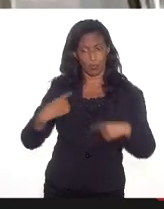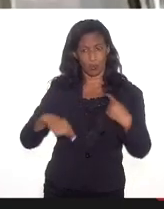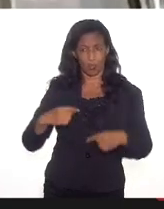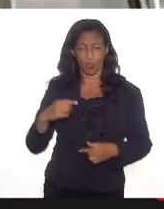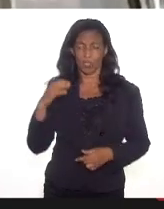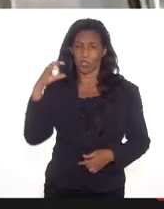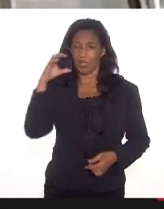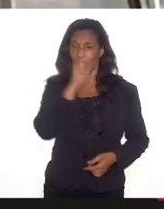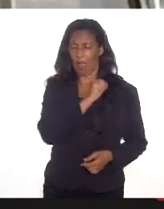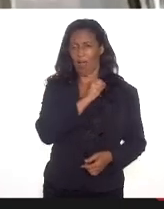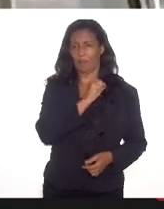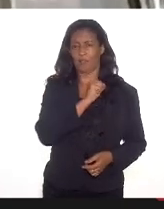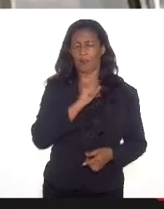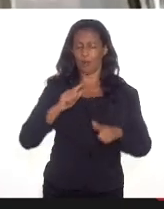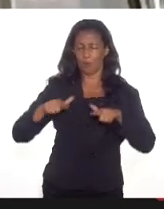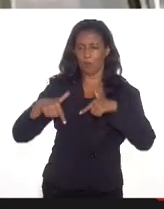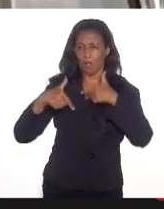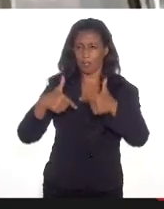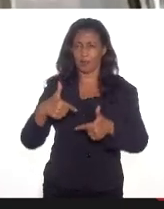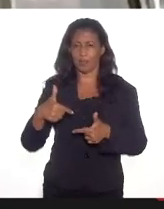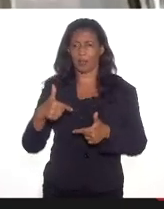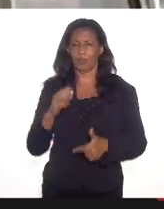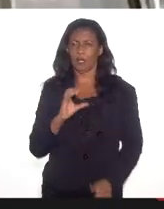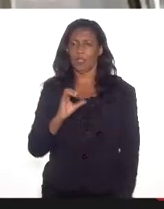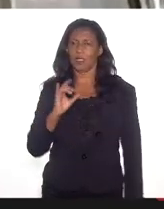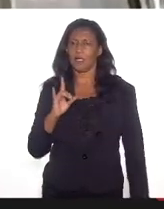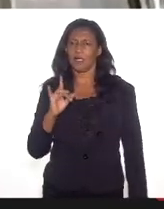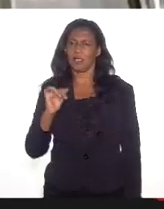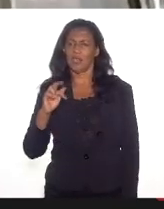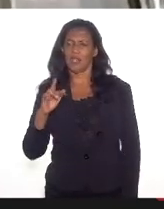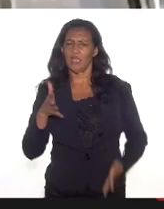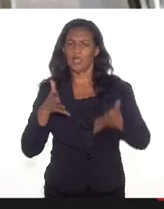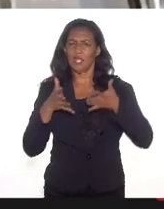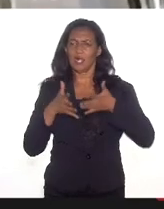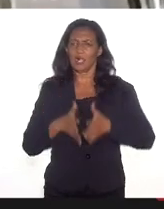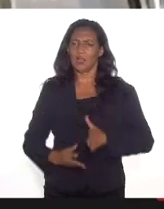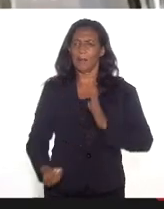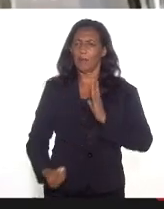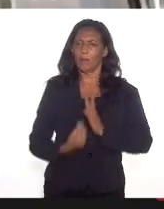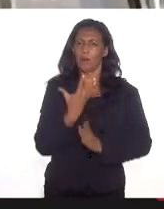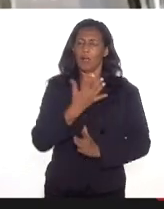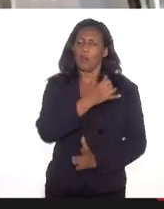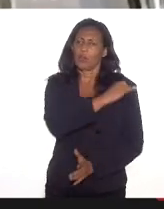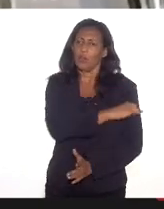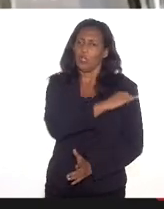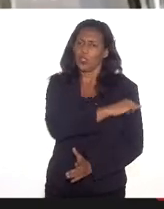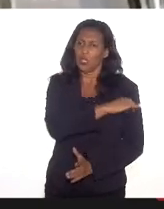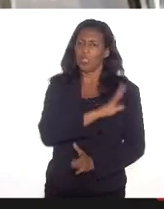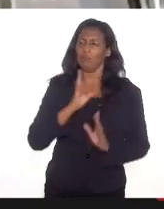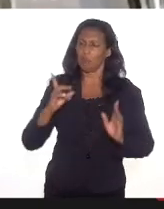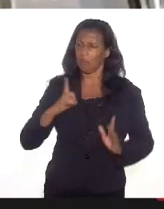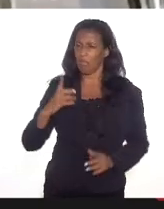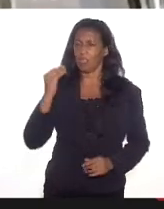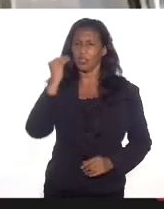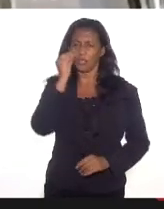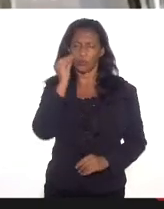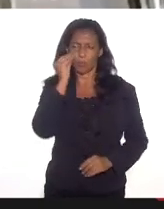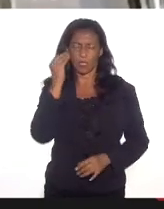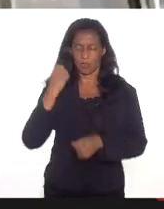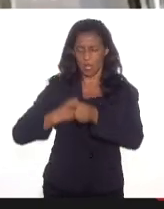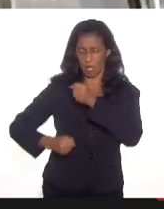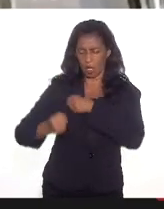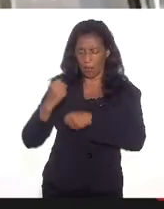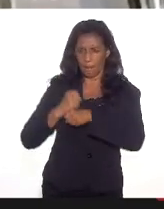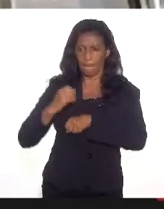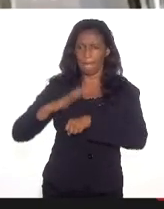cidadania que nasce no Rio de Janeiro tem essa experiência Crioula também ofereceu essa experiência no ano passado